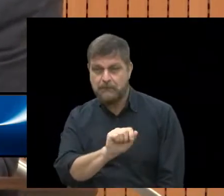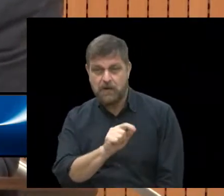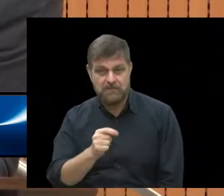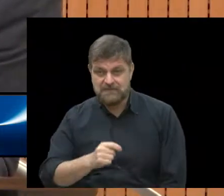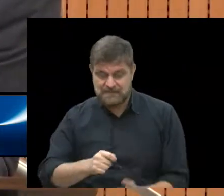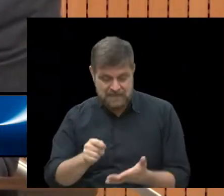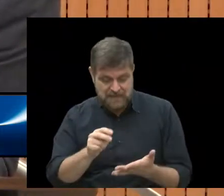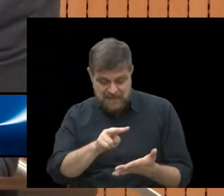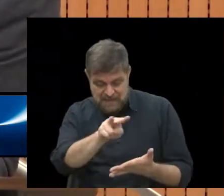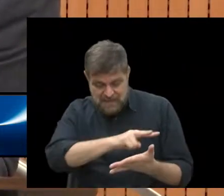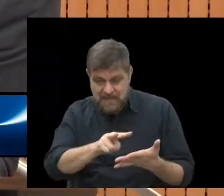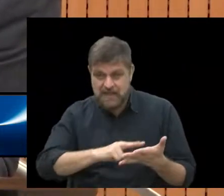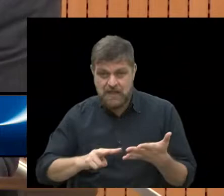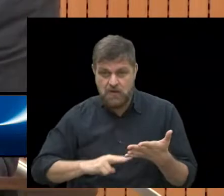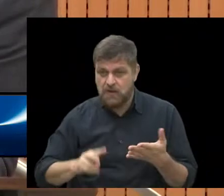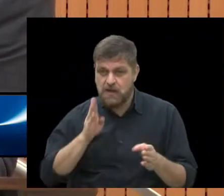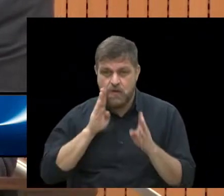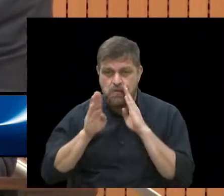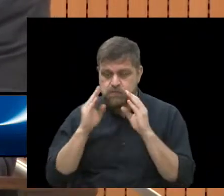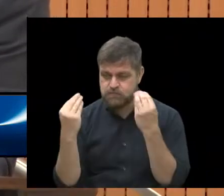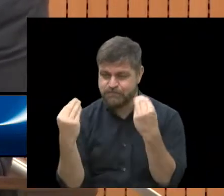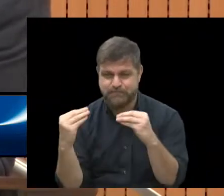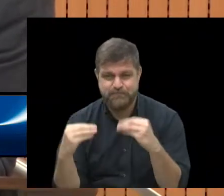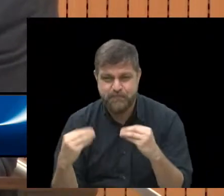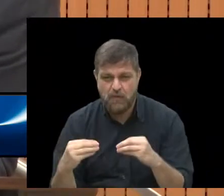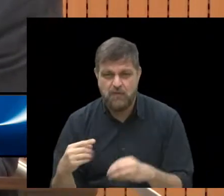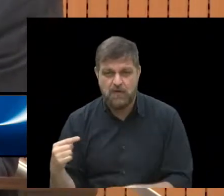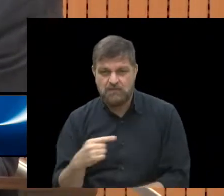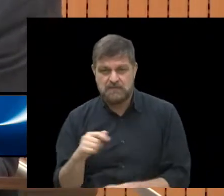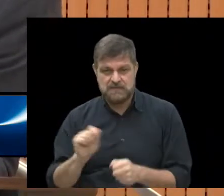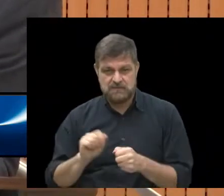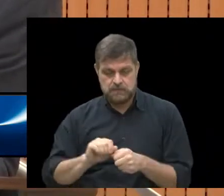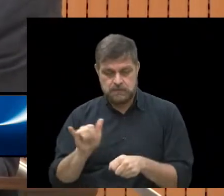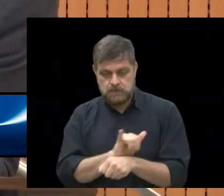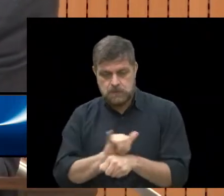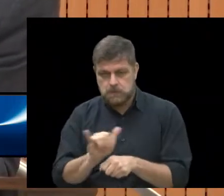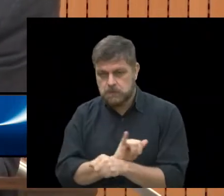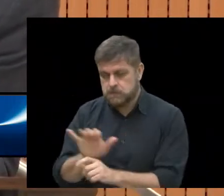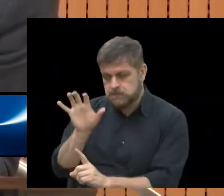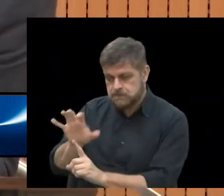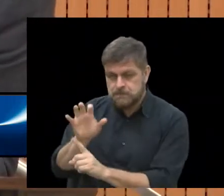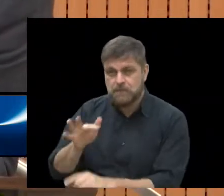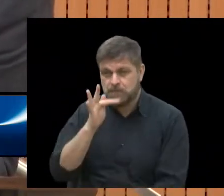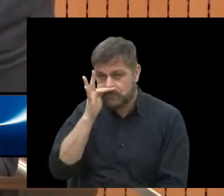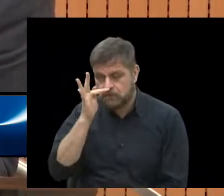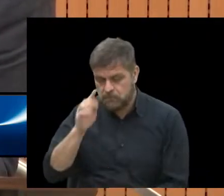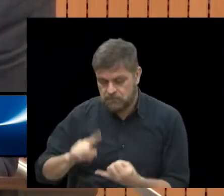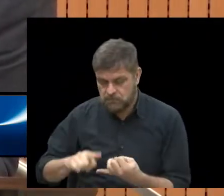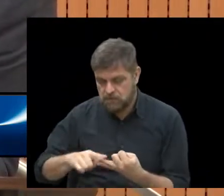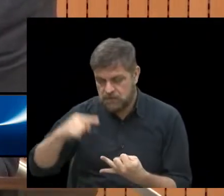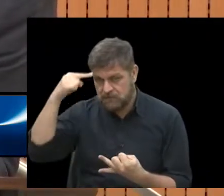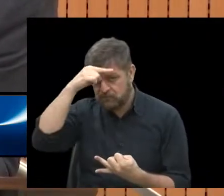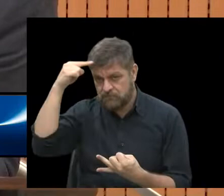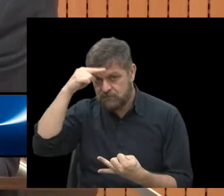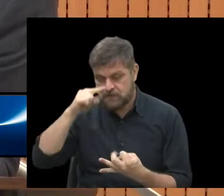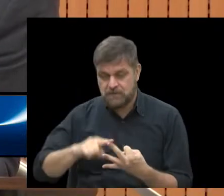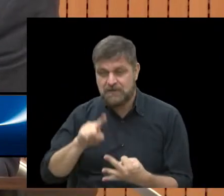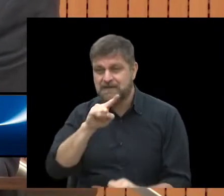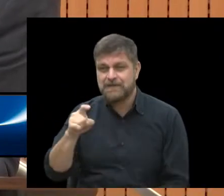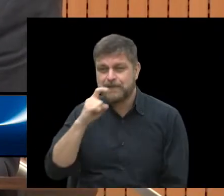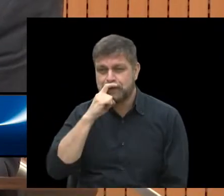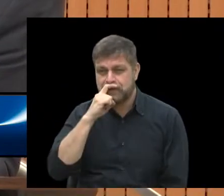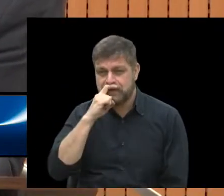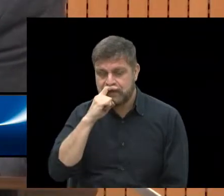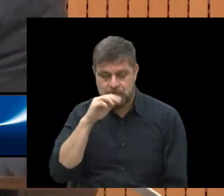a postagem por completo na sessão de quarta-feira, provocando que os vereadores Flores, Felipe Marques e Zé Carlos